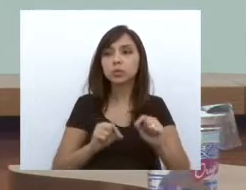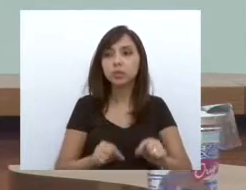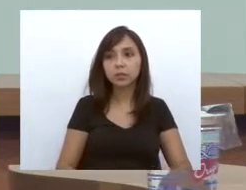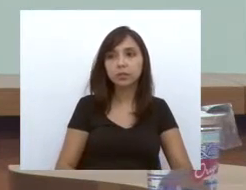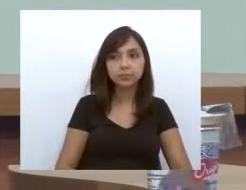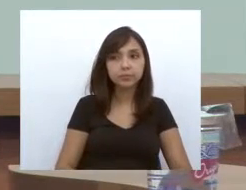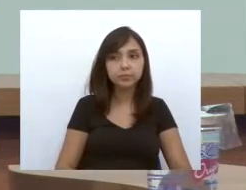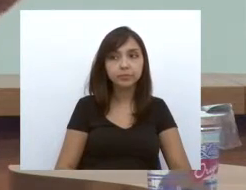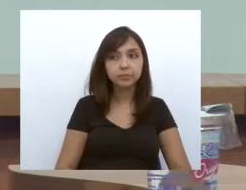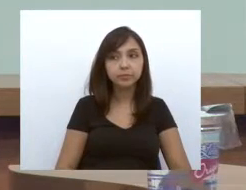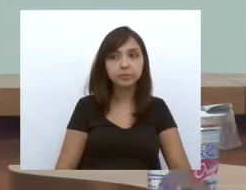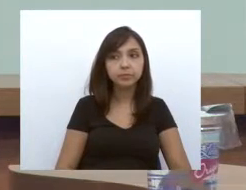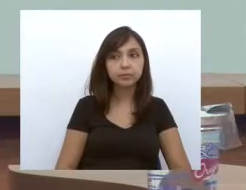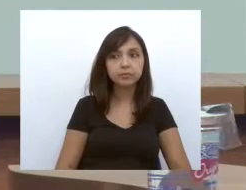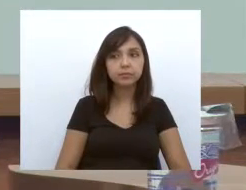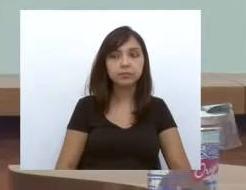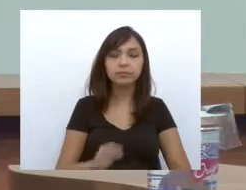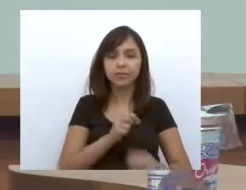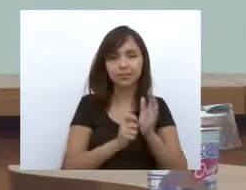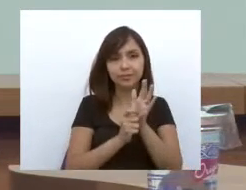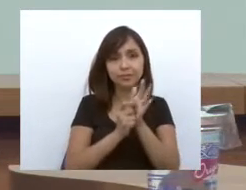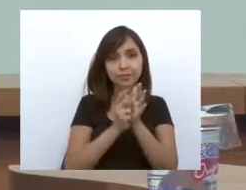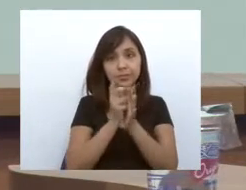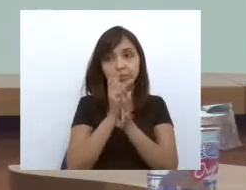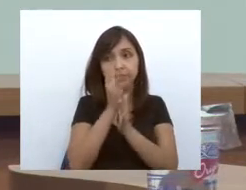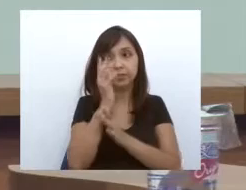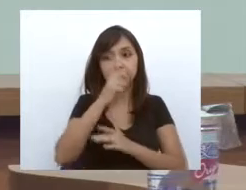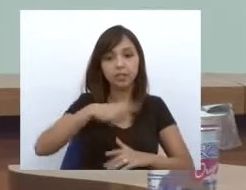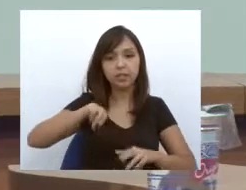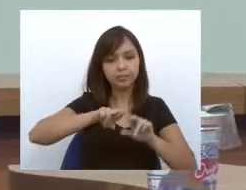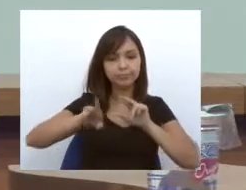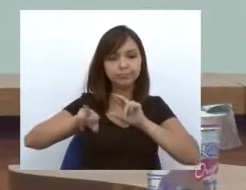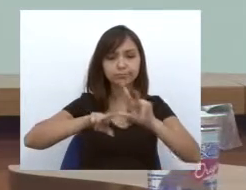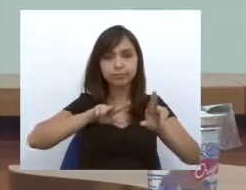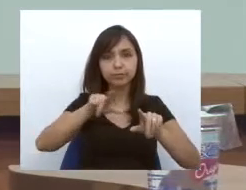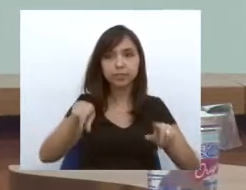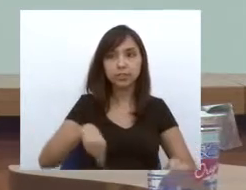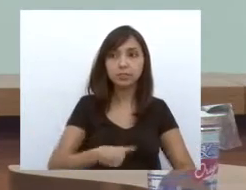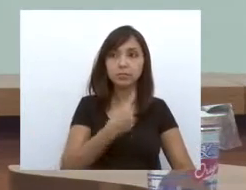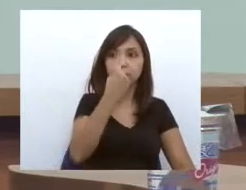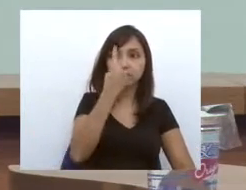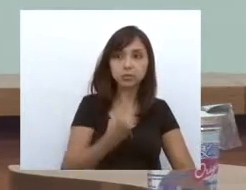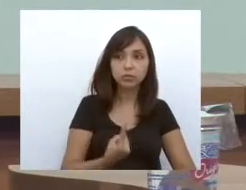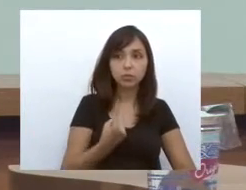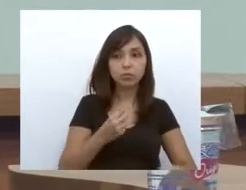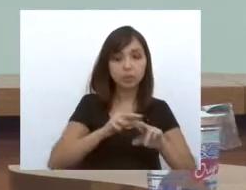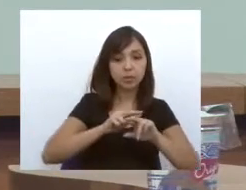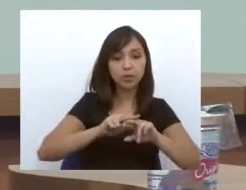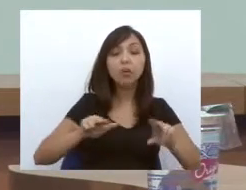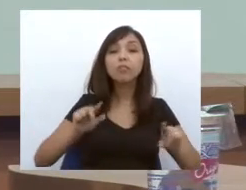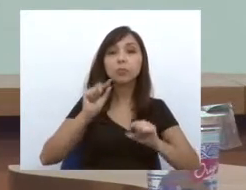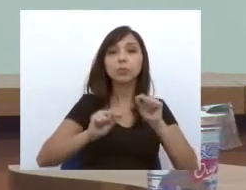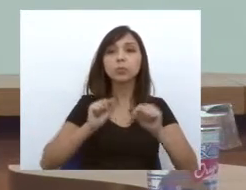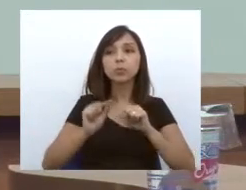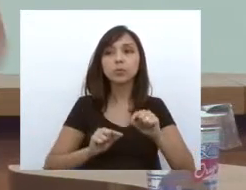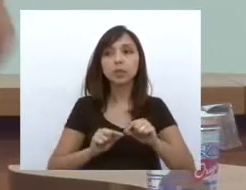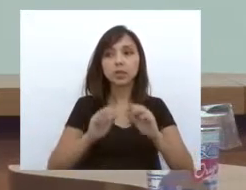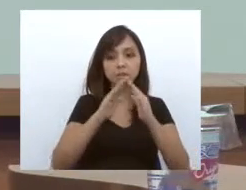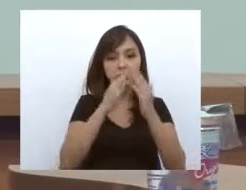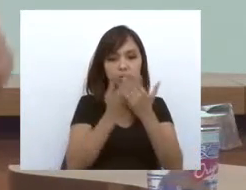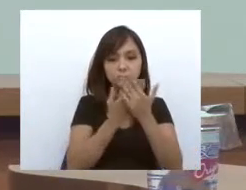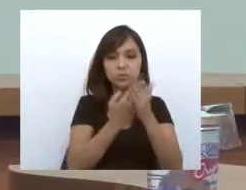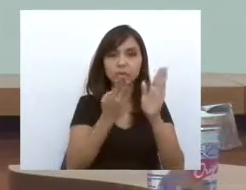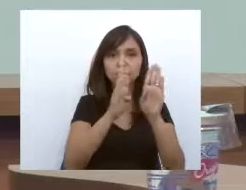Uma convergência entre várias divergências que nós temos. E uma dessas convergências é